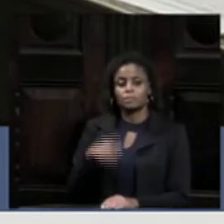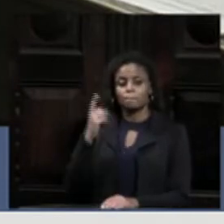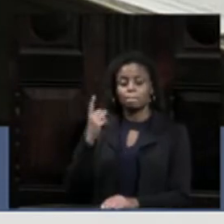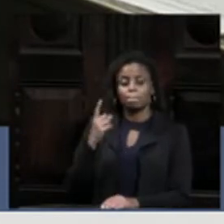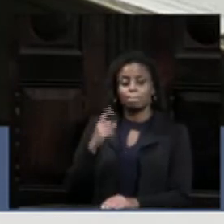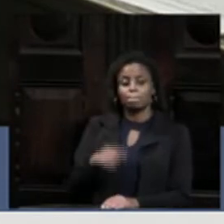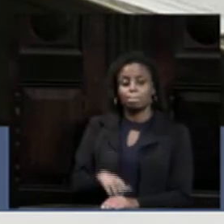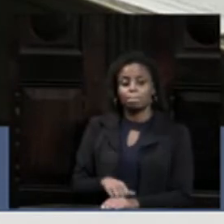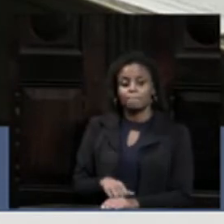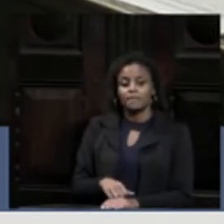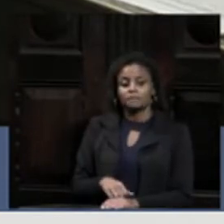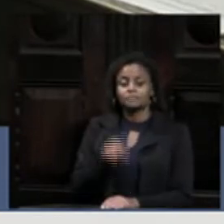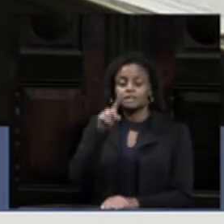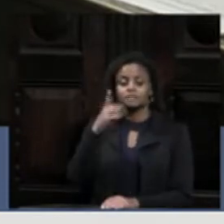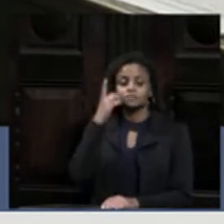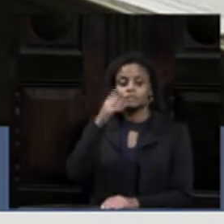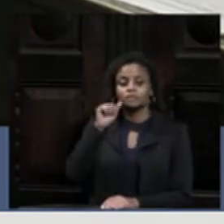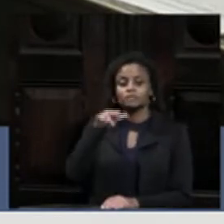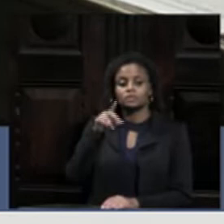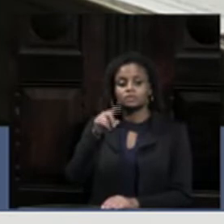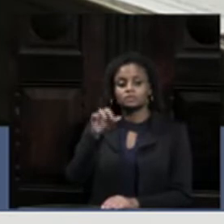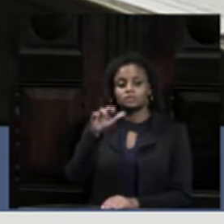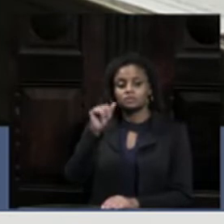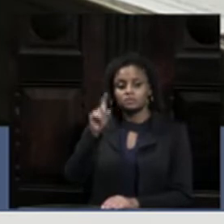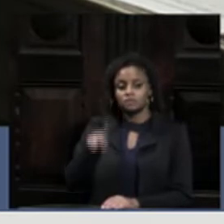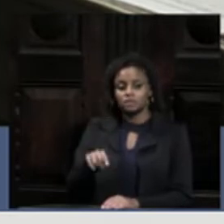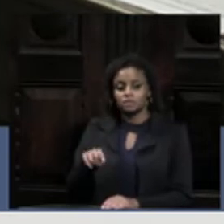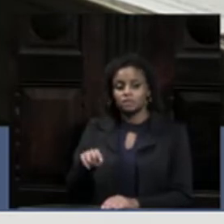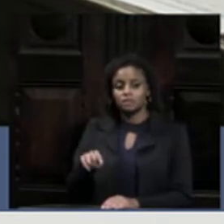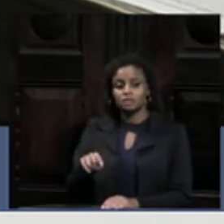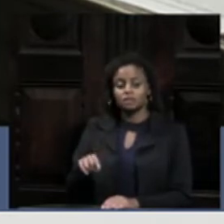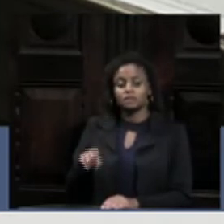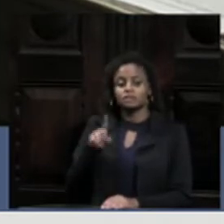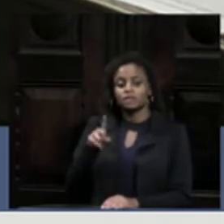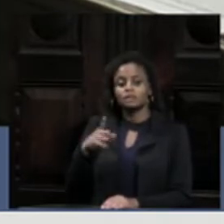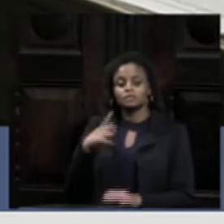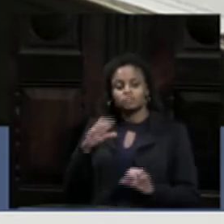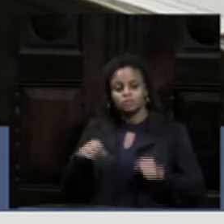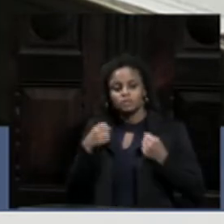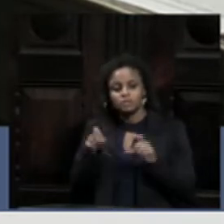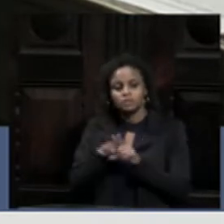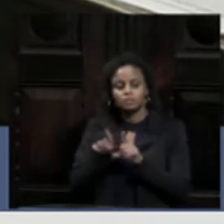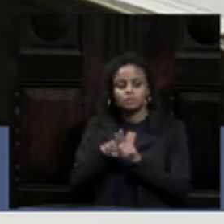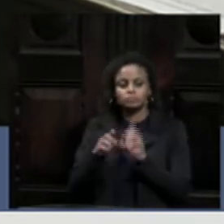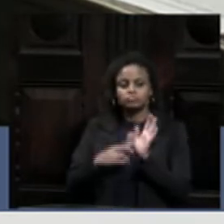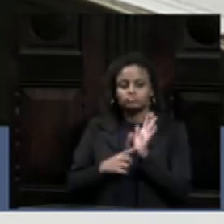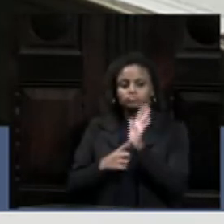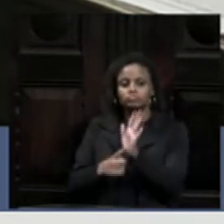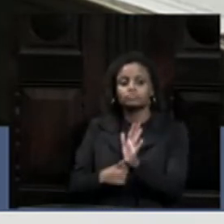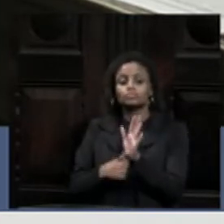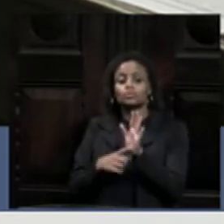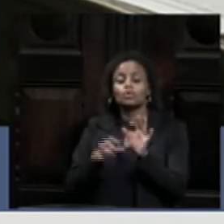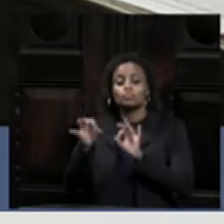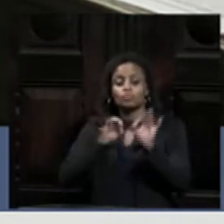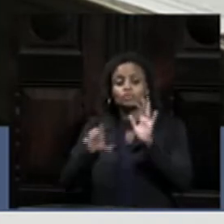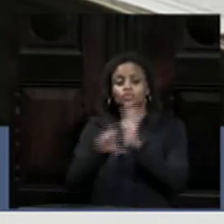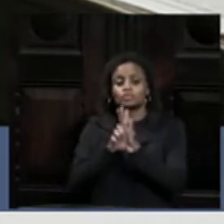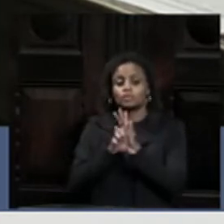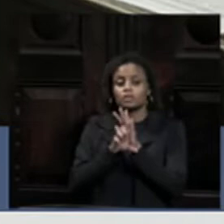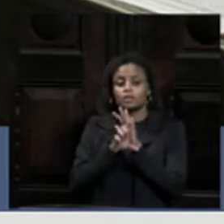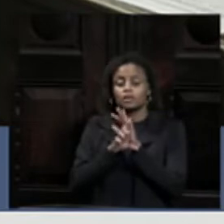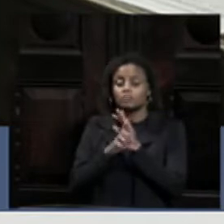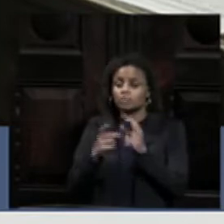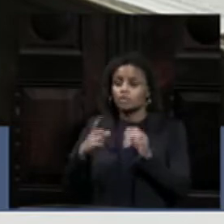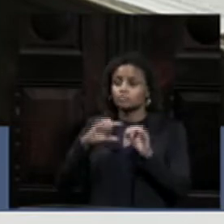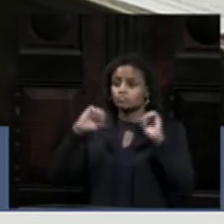ele teve também essa movimentação de propor um projeto com a volta da geral, eu fui procurada